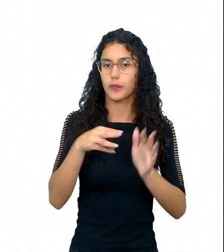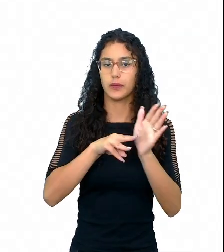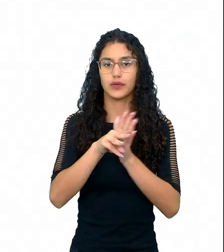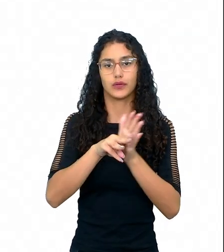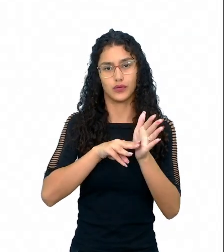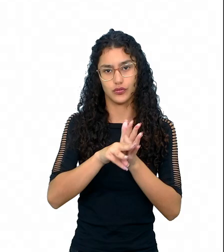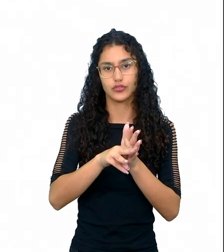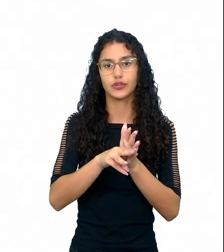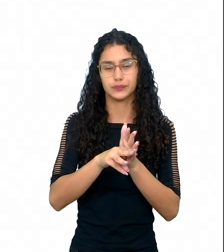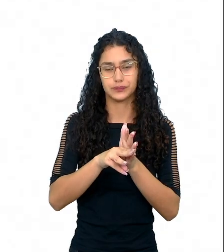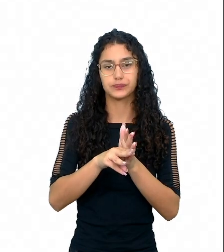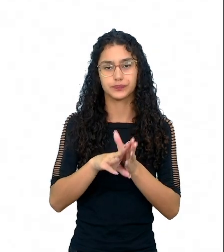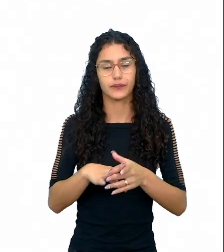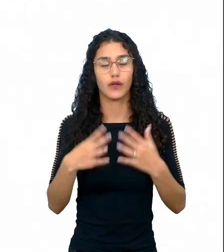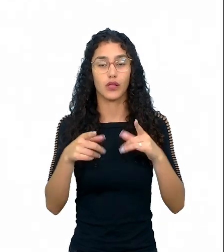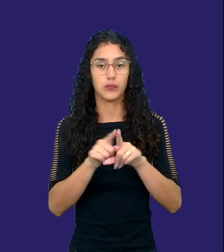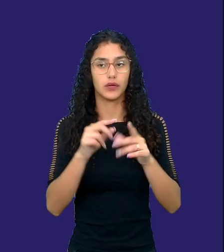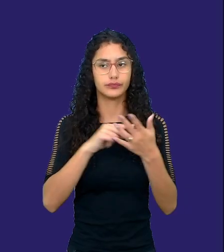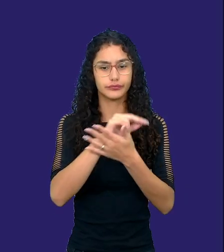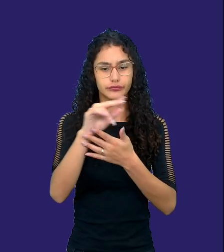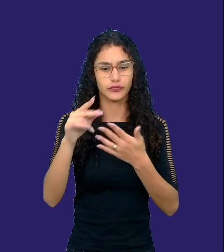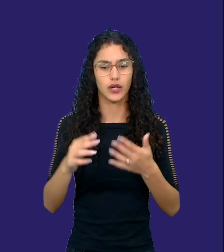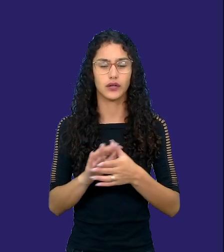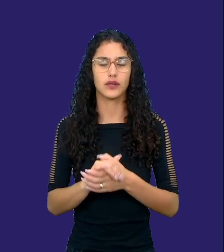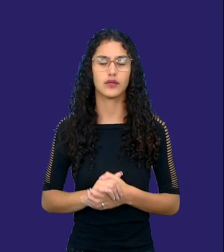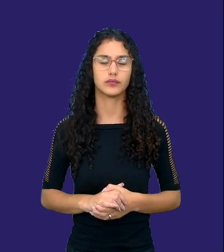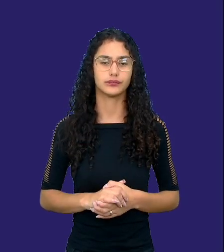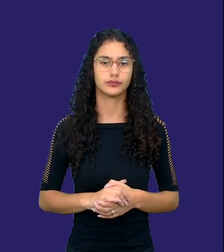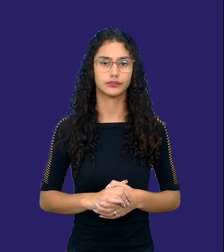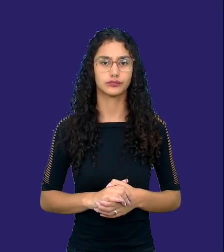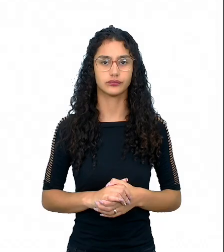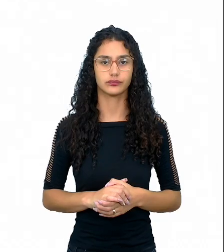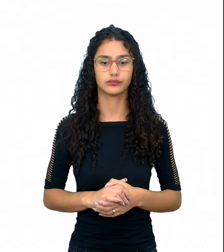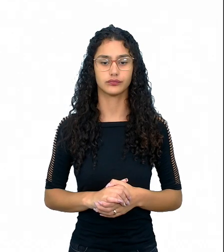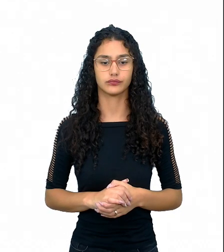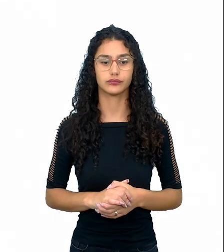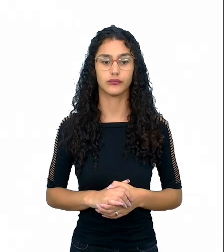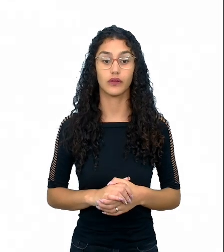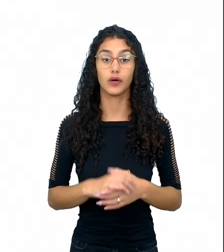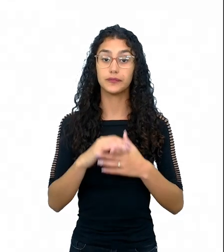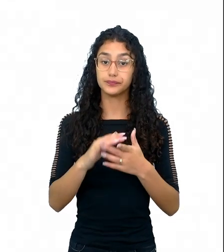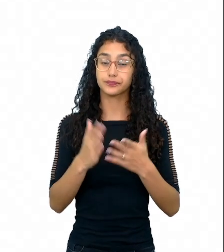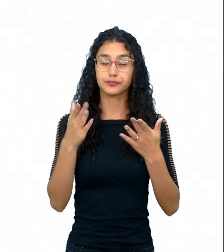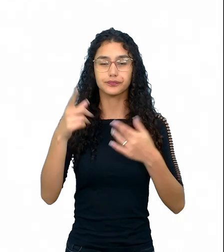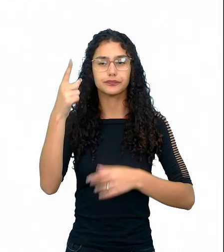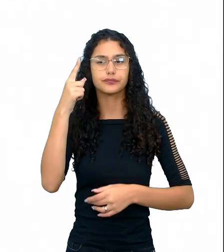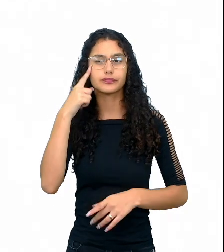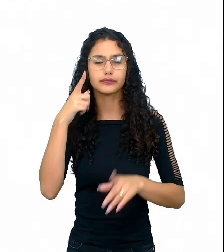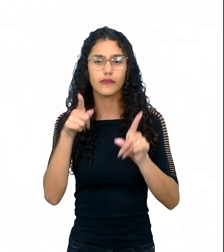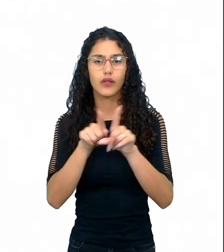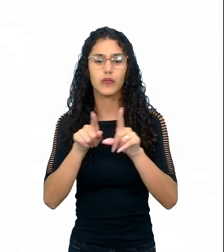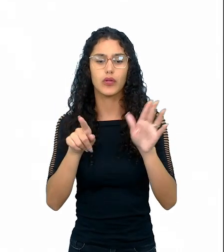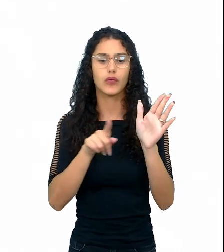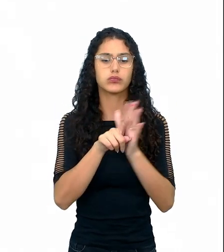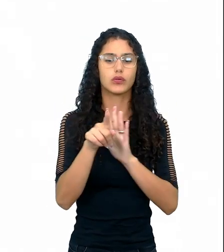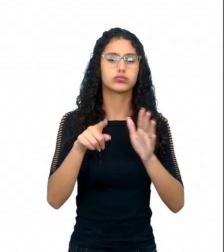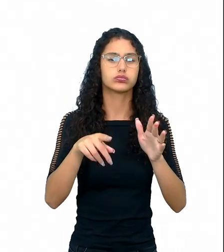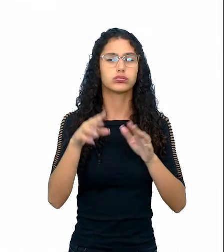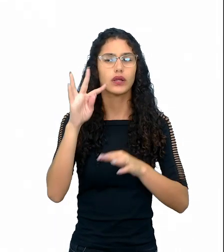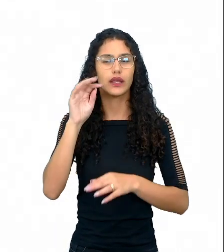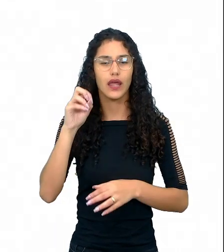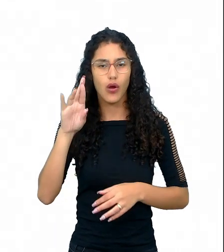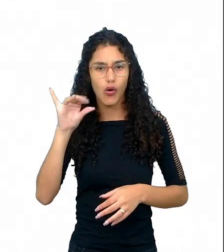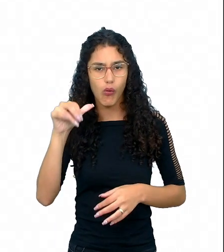metodologia, apenas também outras, tá? Mais de uma. Vamos, então, aqui pensando na questão teórica, da